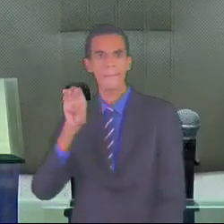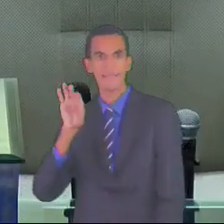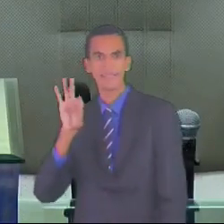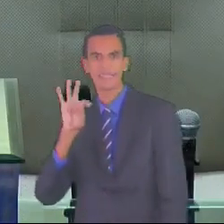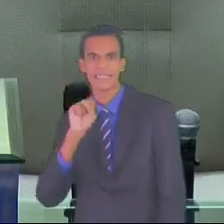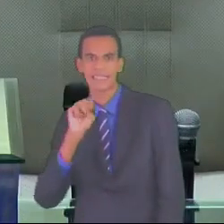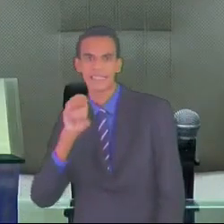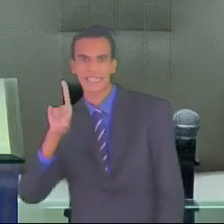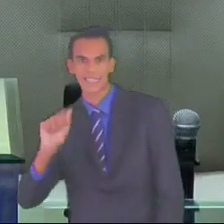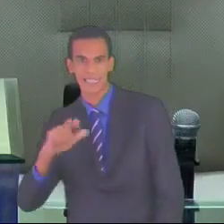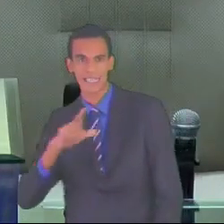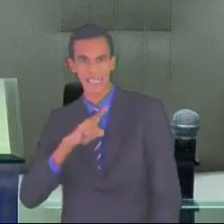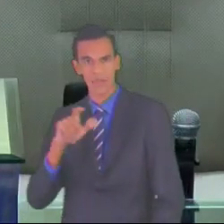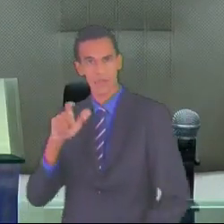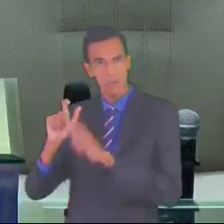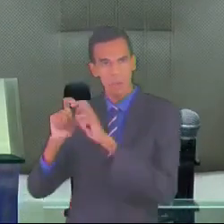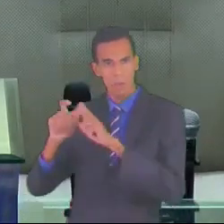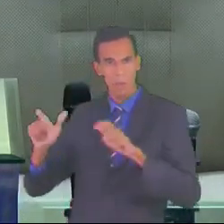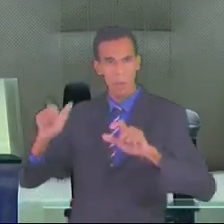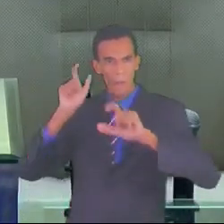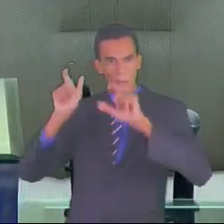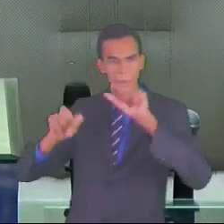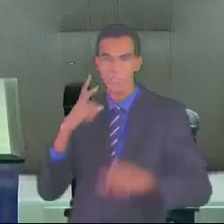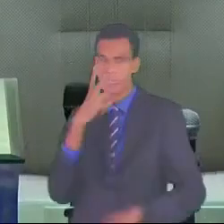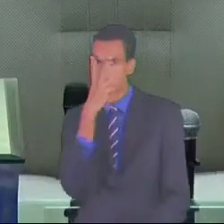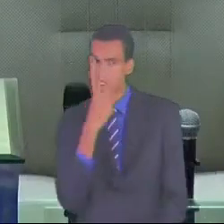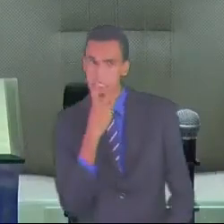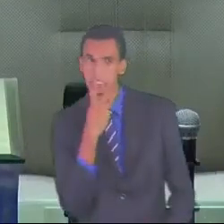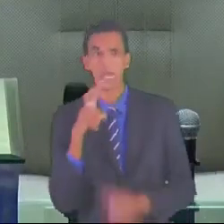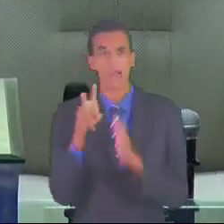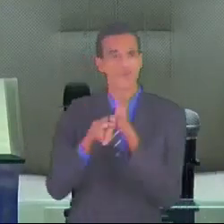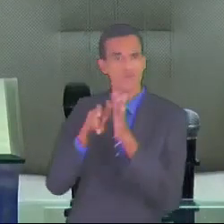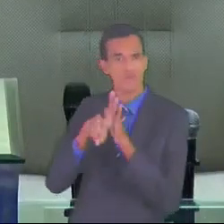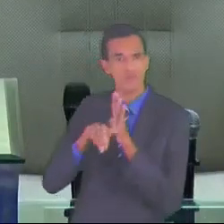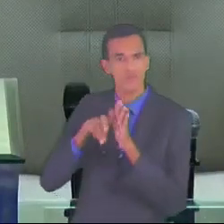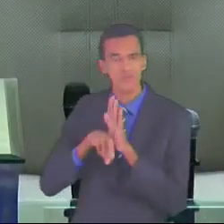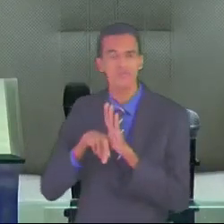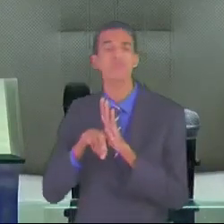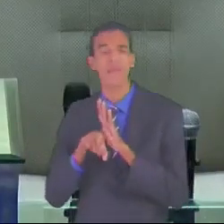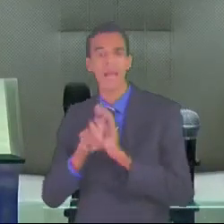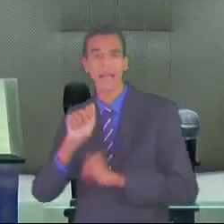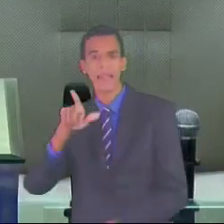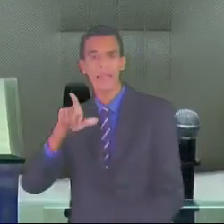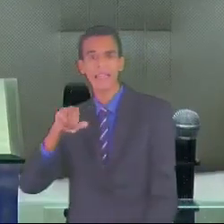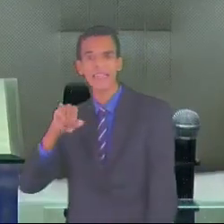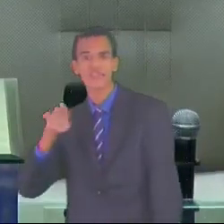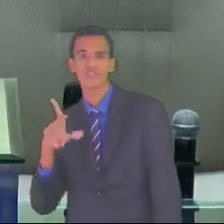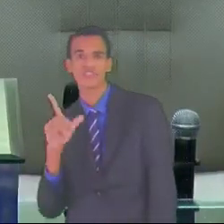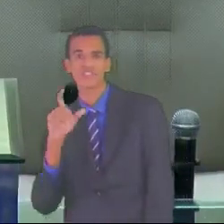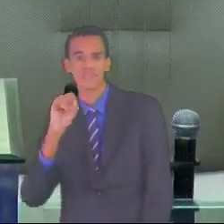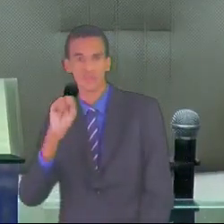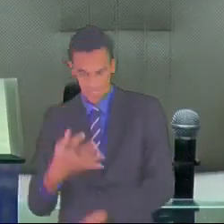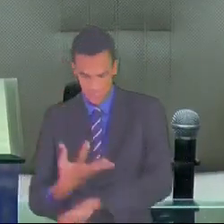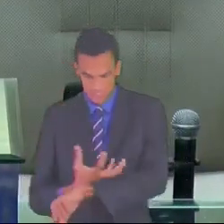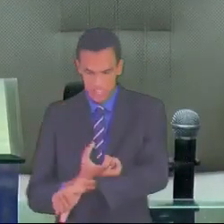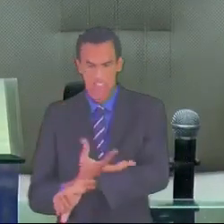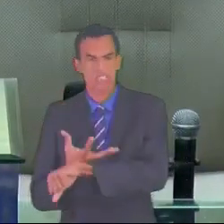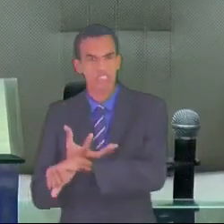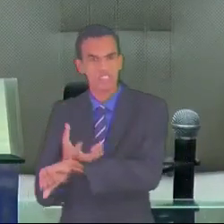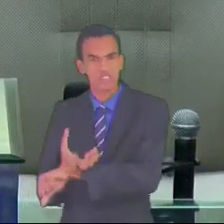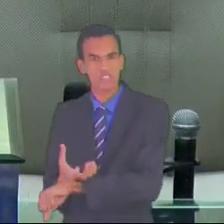uma grande multidão de cegos, coxos, aleijados, ressequidos, cegos, que